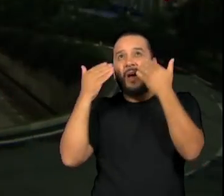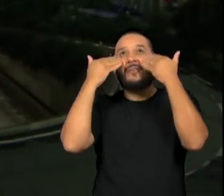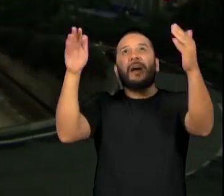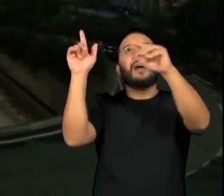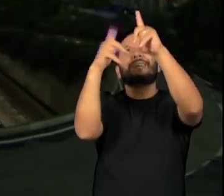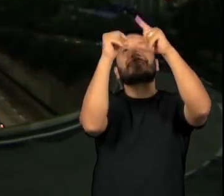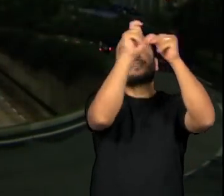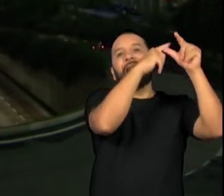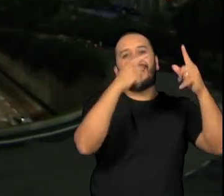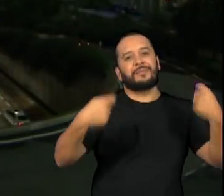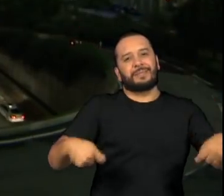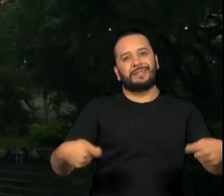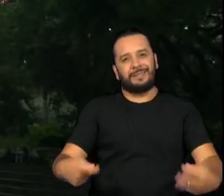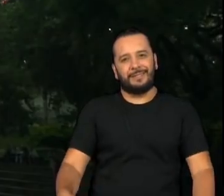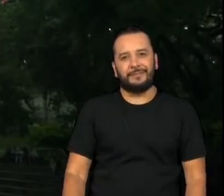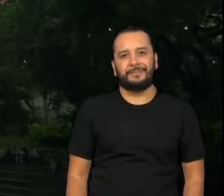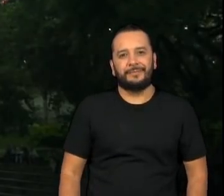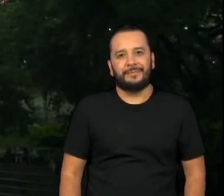artificial.